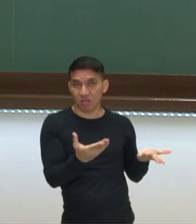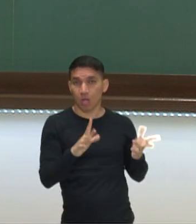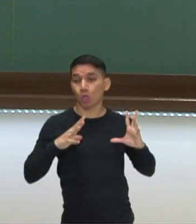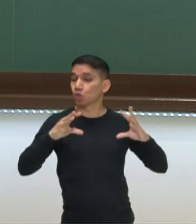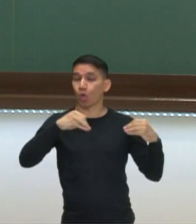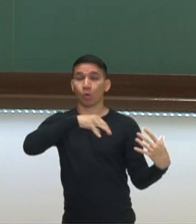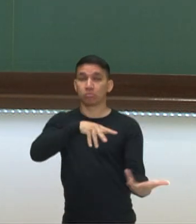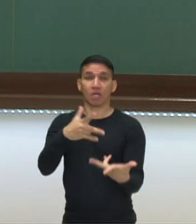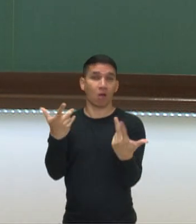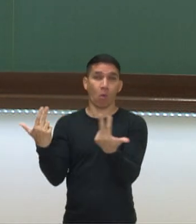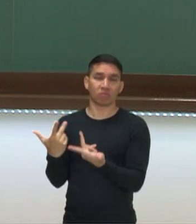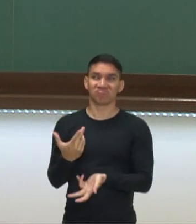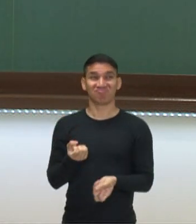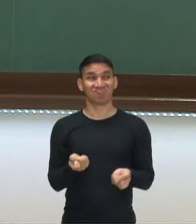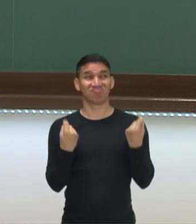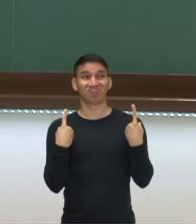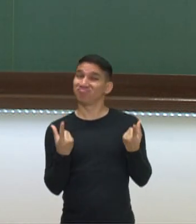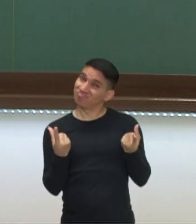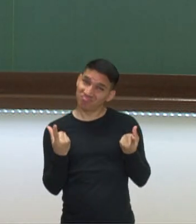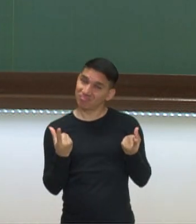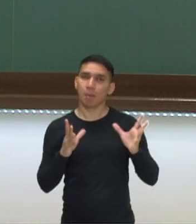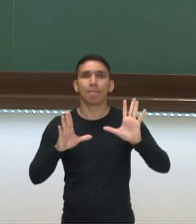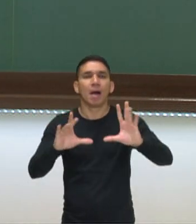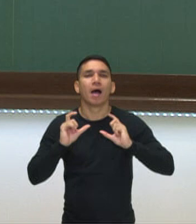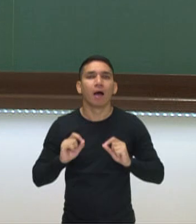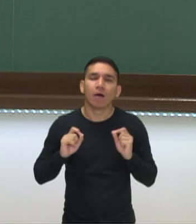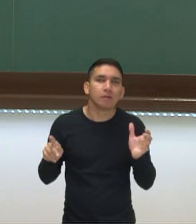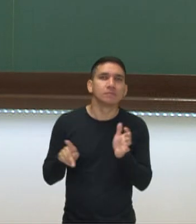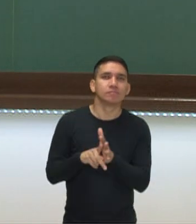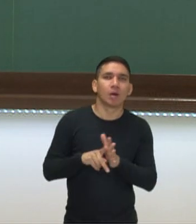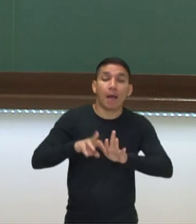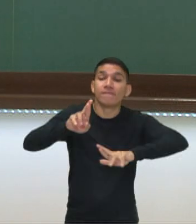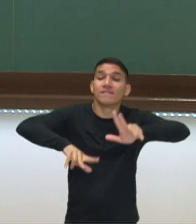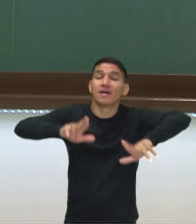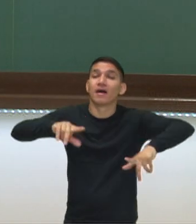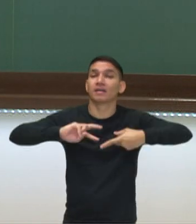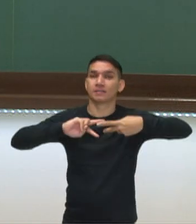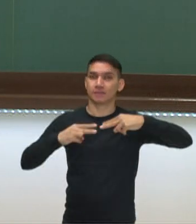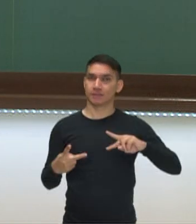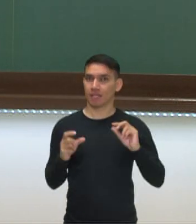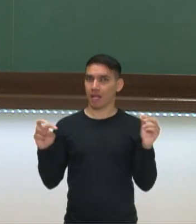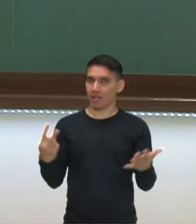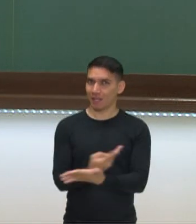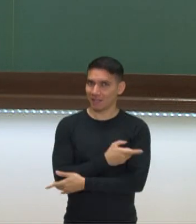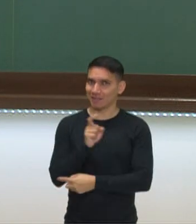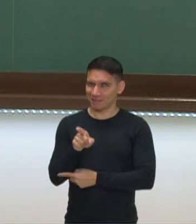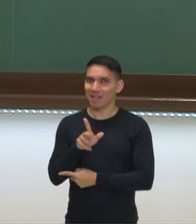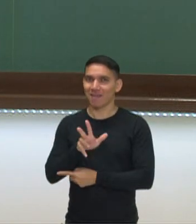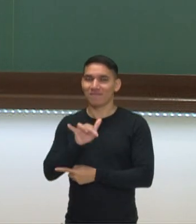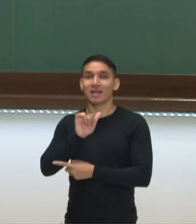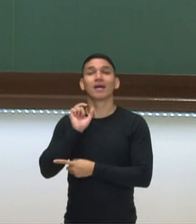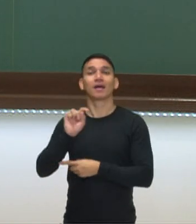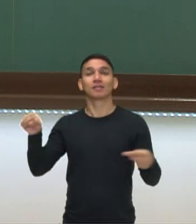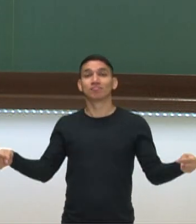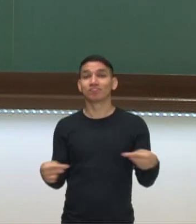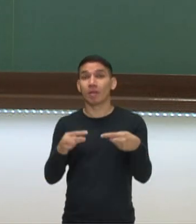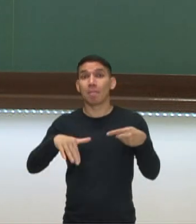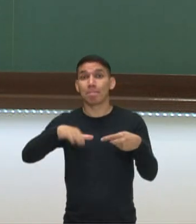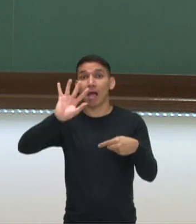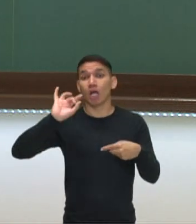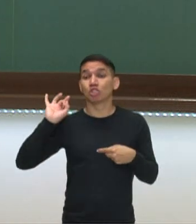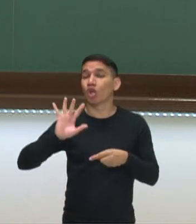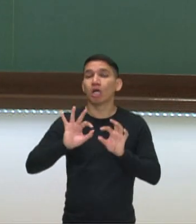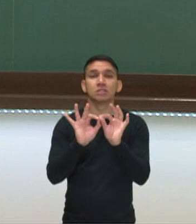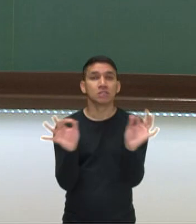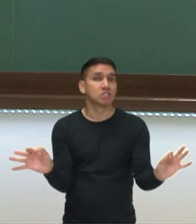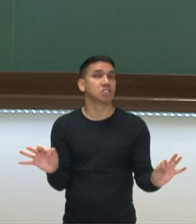graça. Mas, pessoal, essa questão da variabilidade genética, ela vai muito além do que